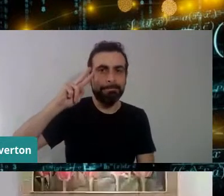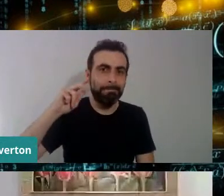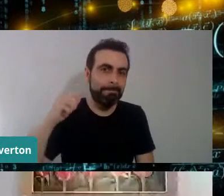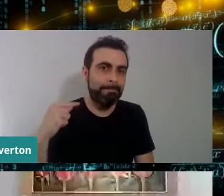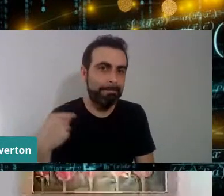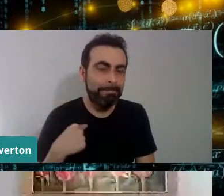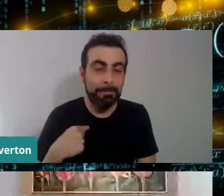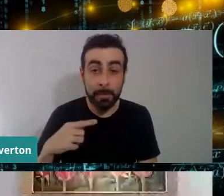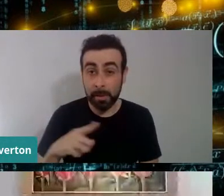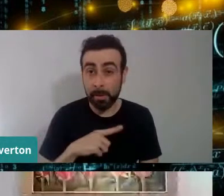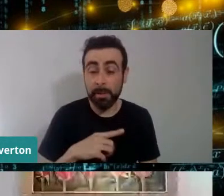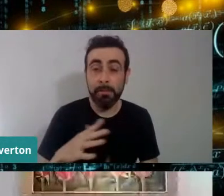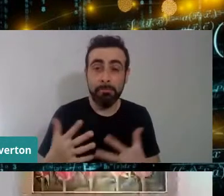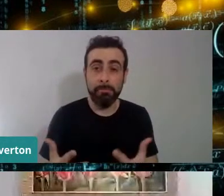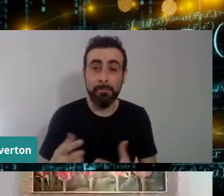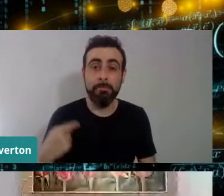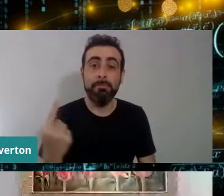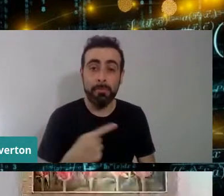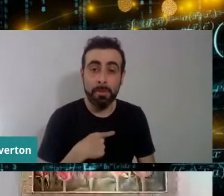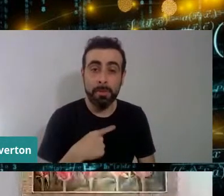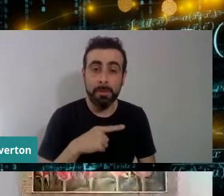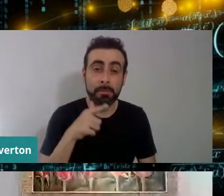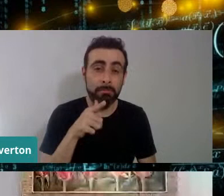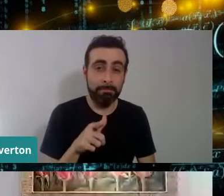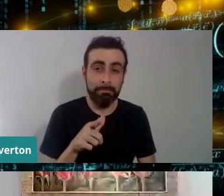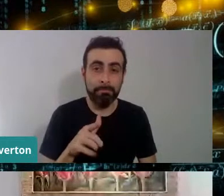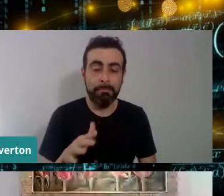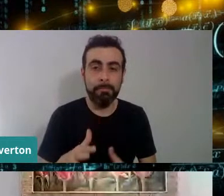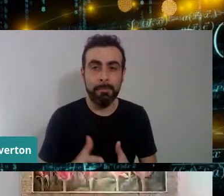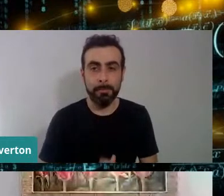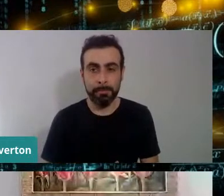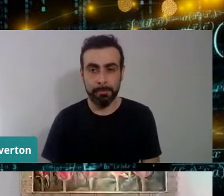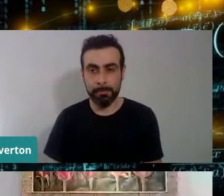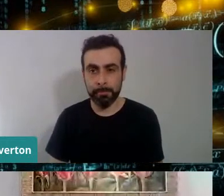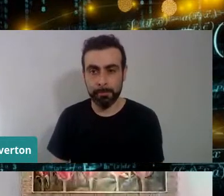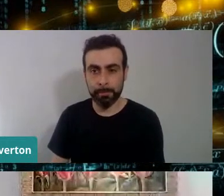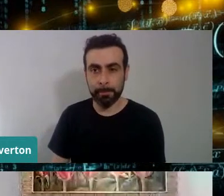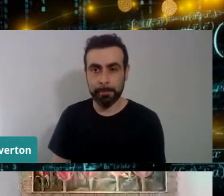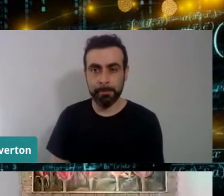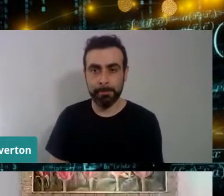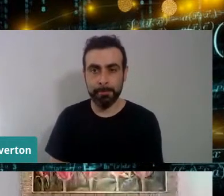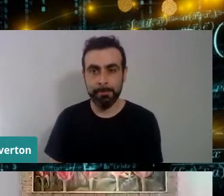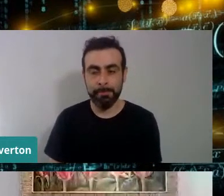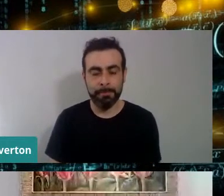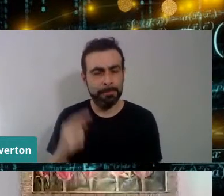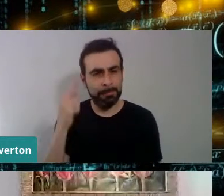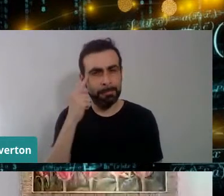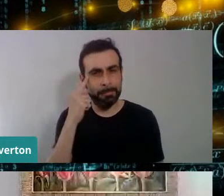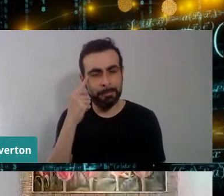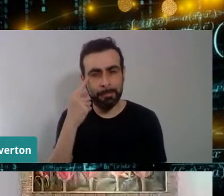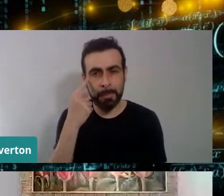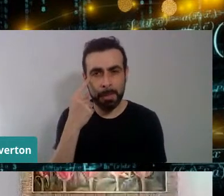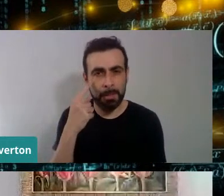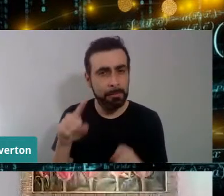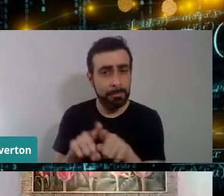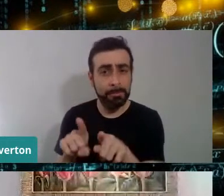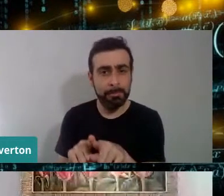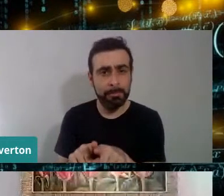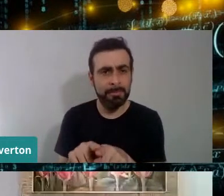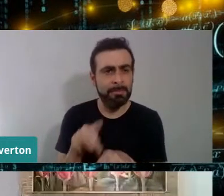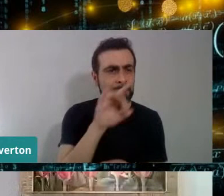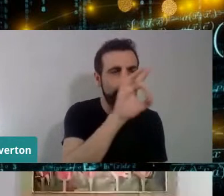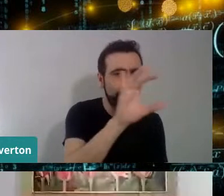Muitas situações ficaram na nossa lembrança, né? Aí eu queria conversar com vocês para ver o que cada um lembra,